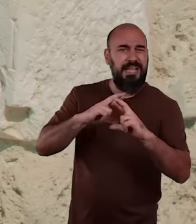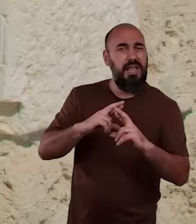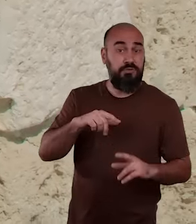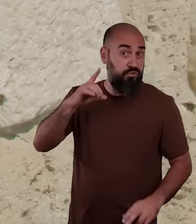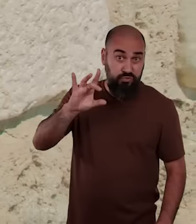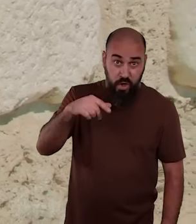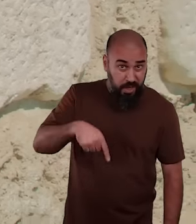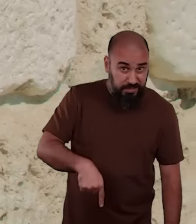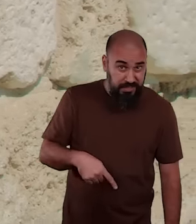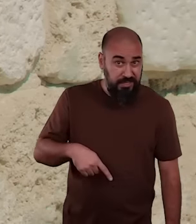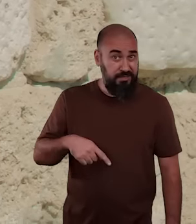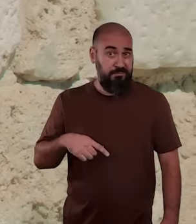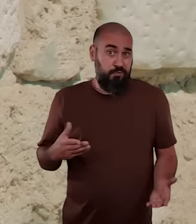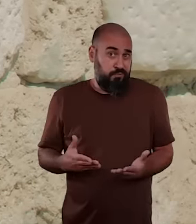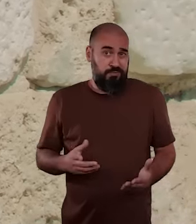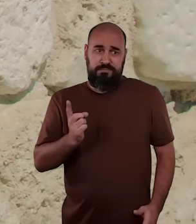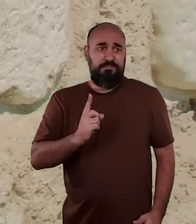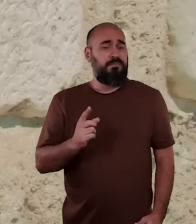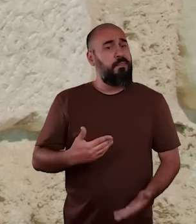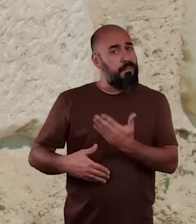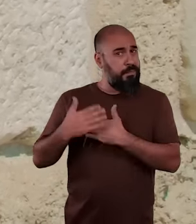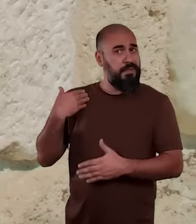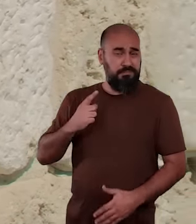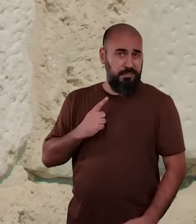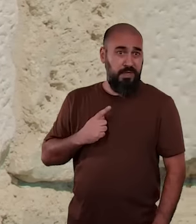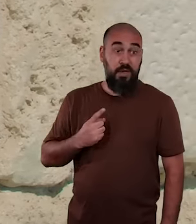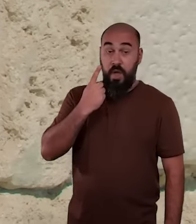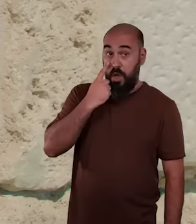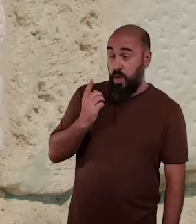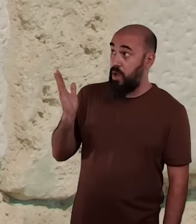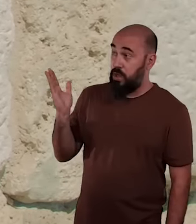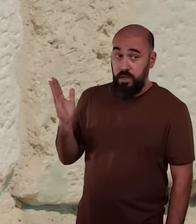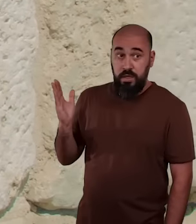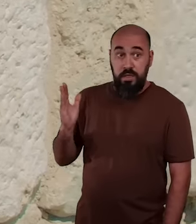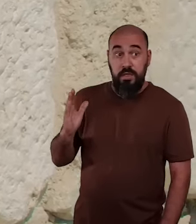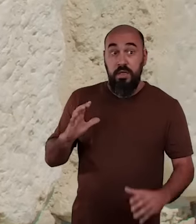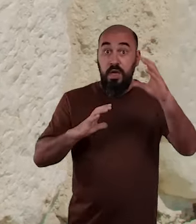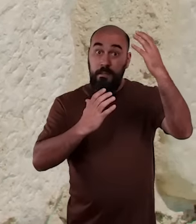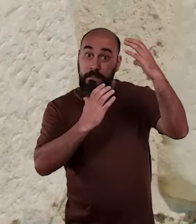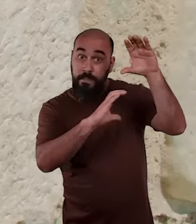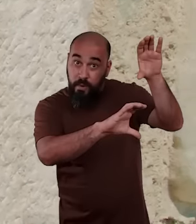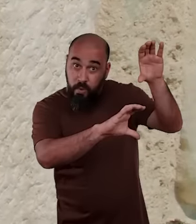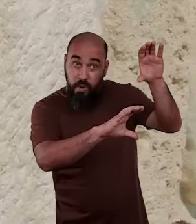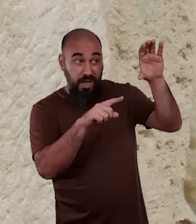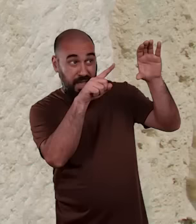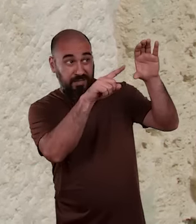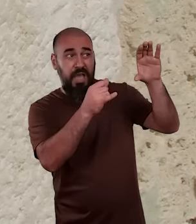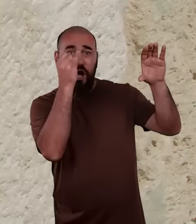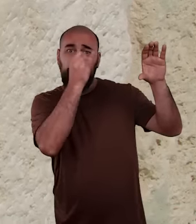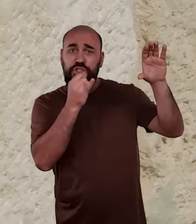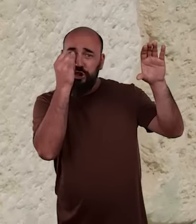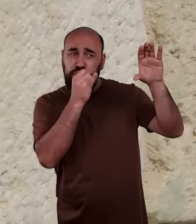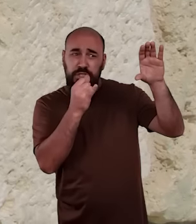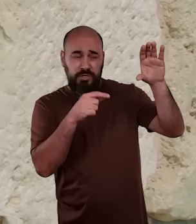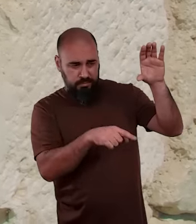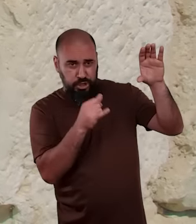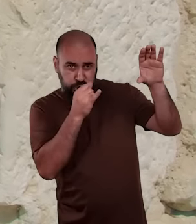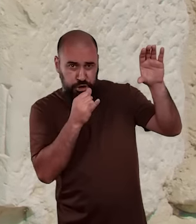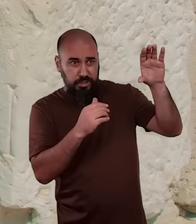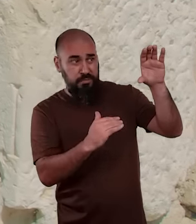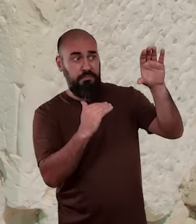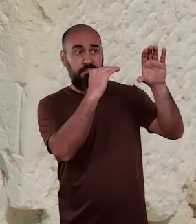Aqui eu tenho um exemplo de reciclagem. Essa parede aqui é de um período posterior a essa pedra. Você pode ver que ela não faz parte